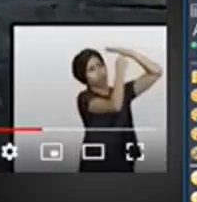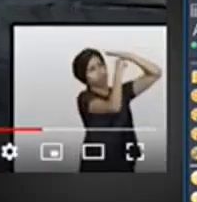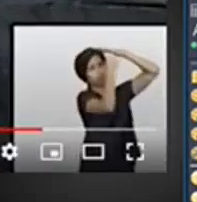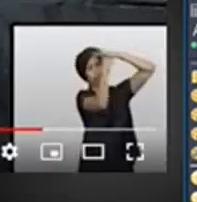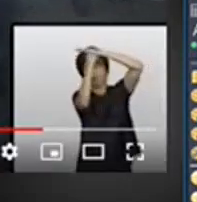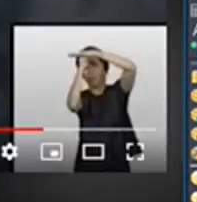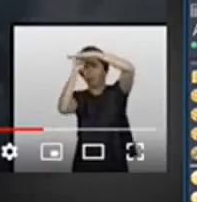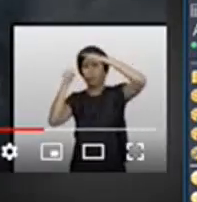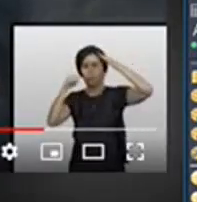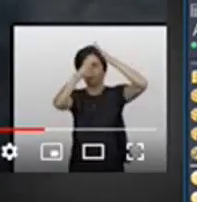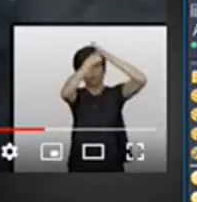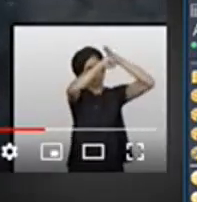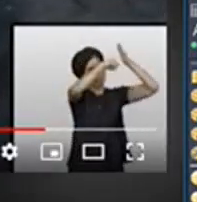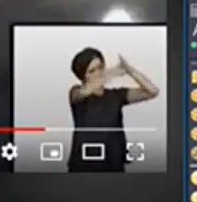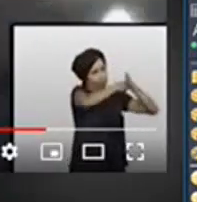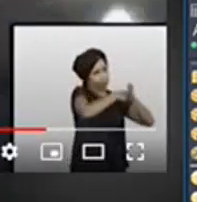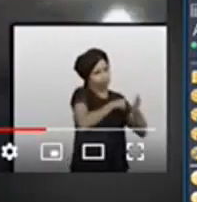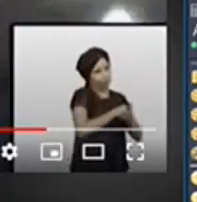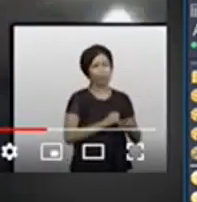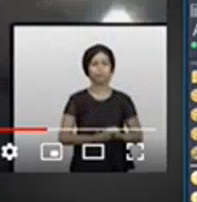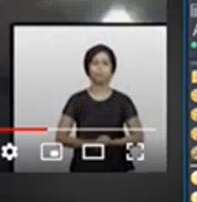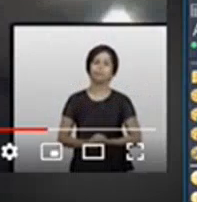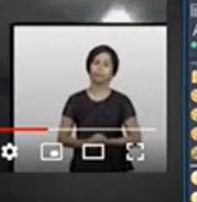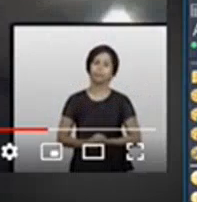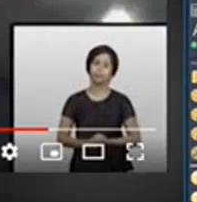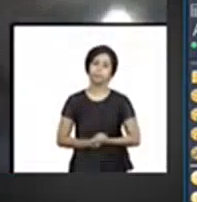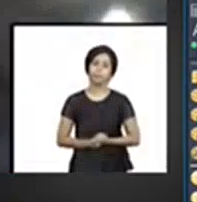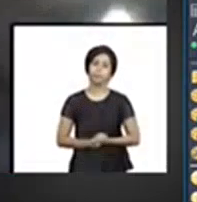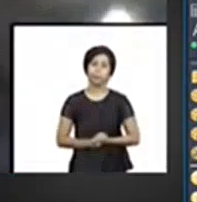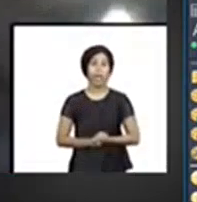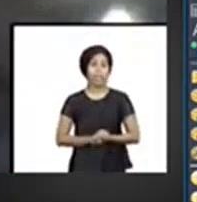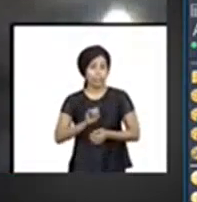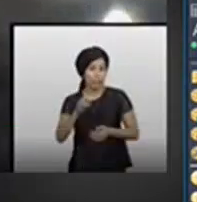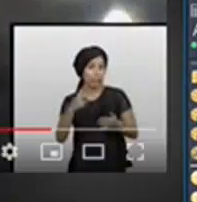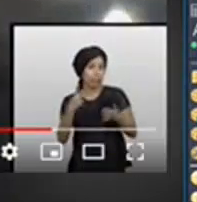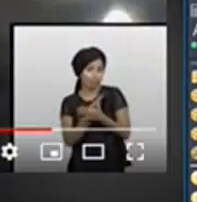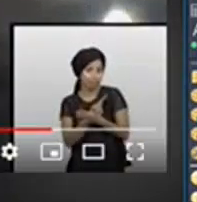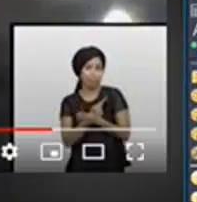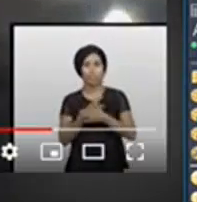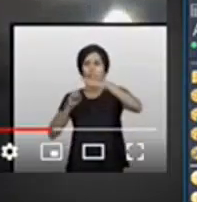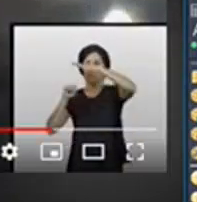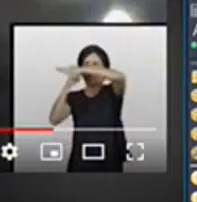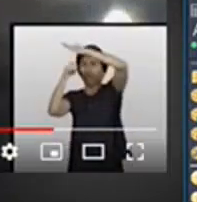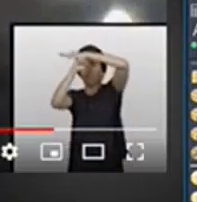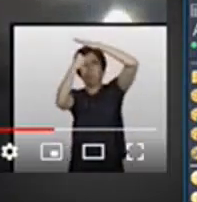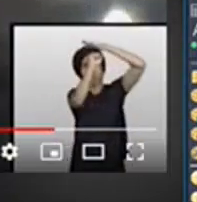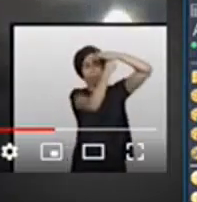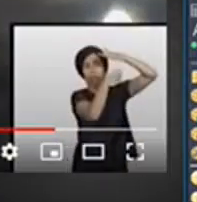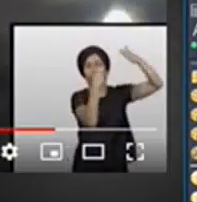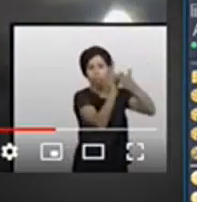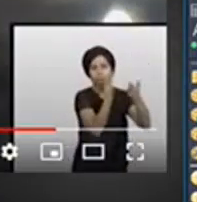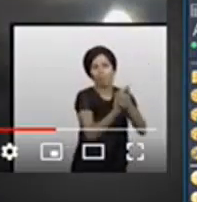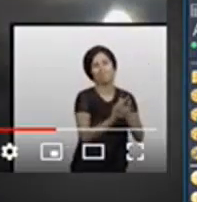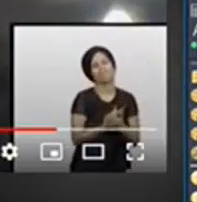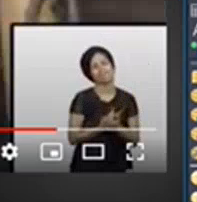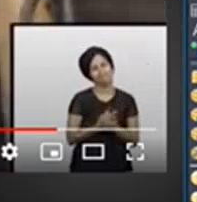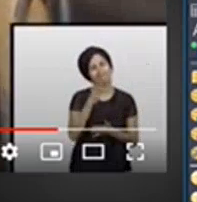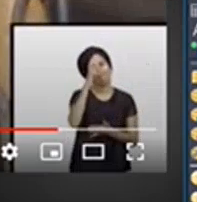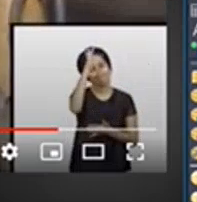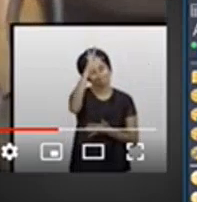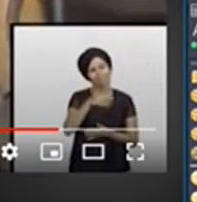de parede das escavações. Um batimento de choco mal feito pode ser a causa de acidentes. Caso seja detectado